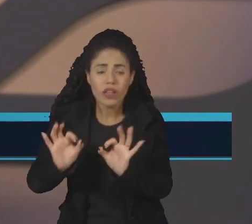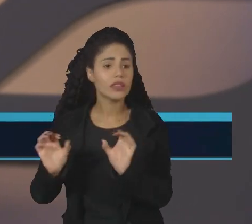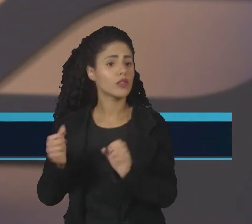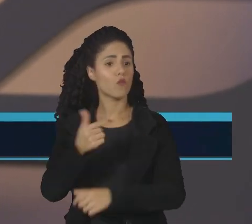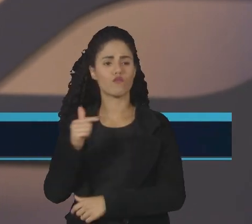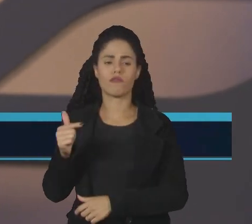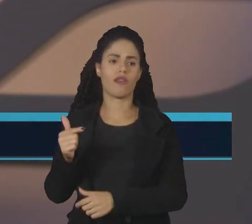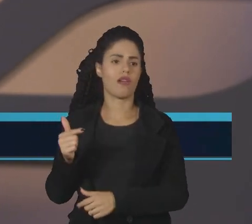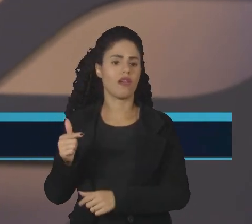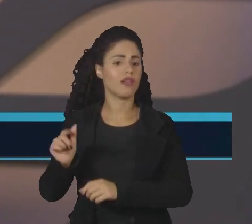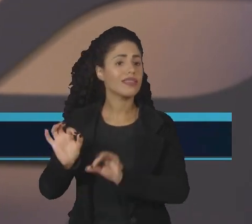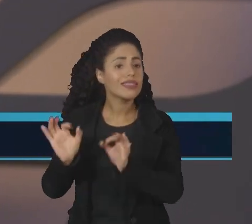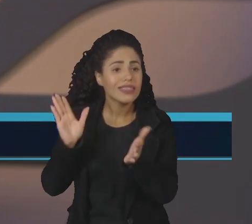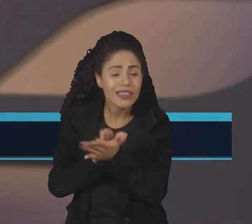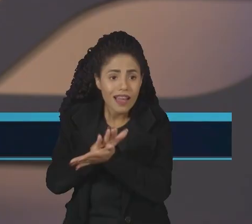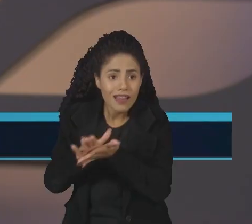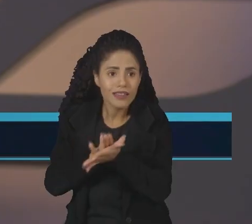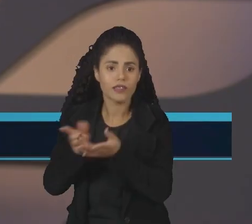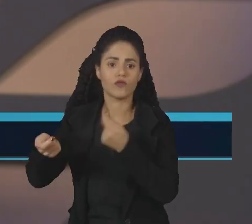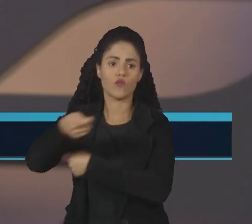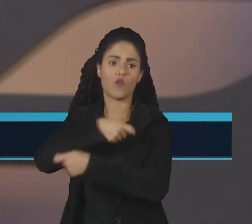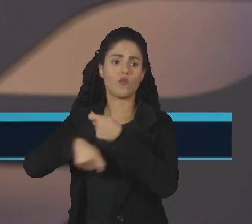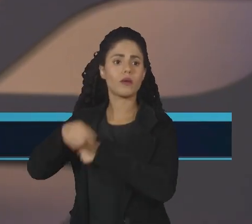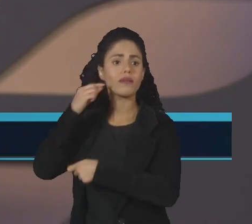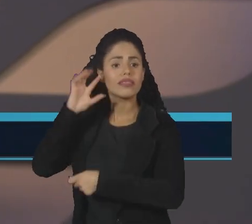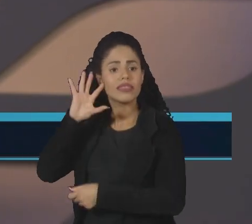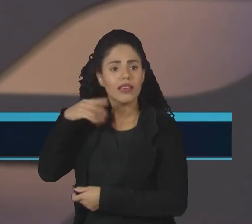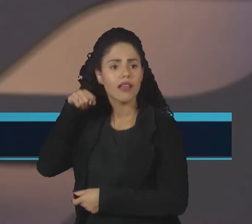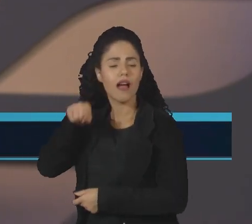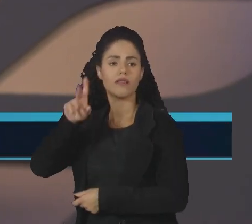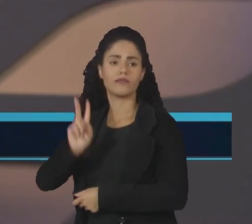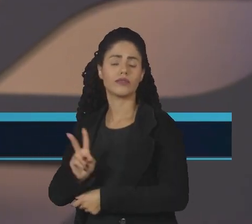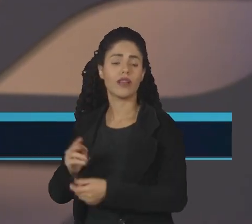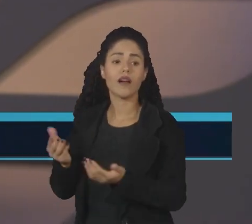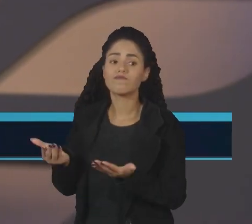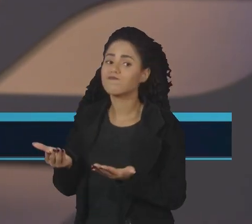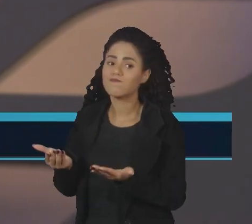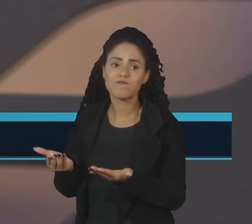né? Não se fala de qual que é a saída econômica. O debate na Venezuela ficou muito em